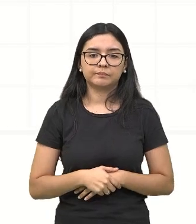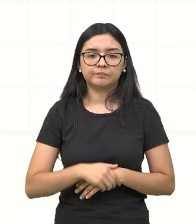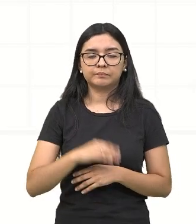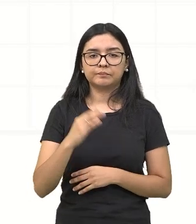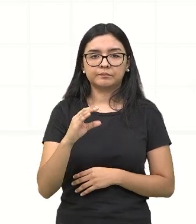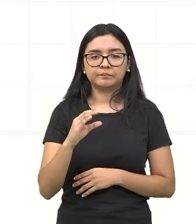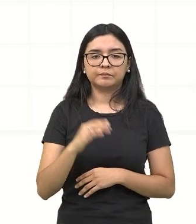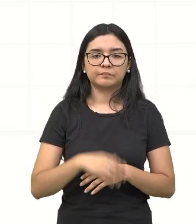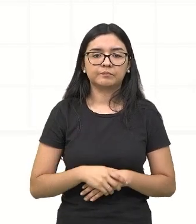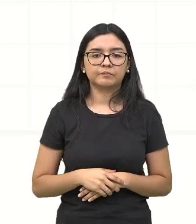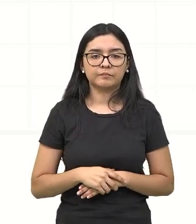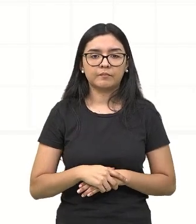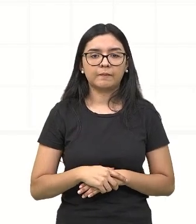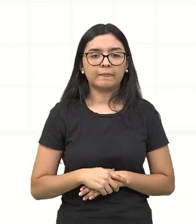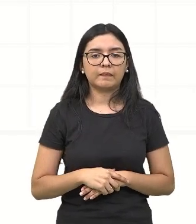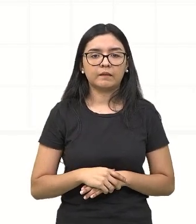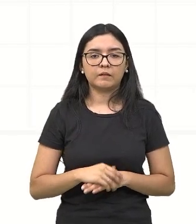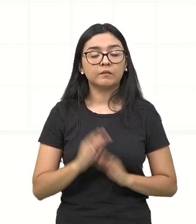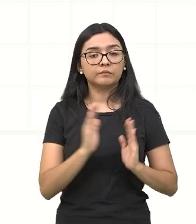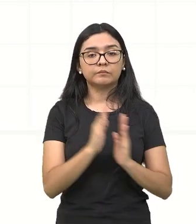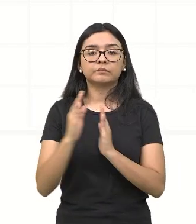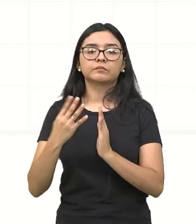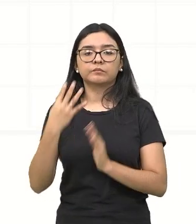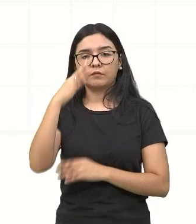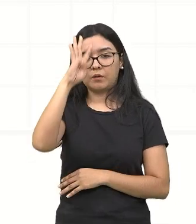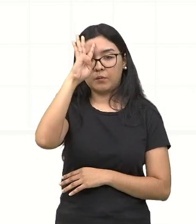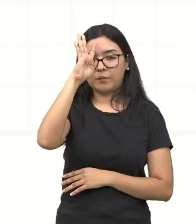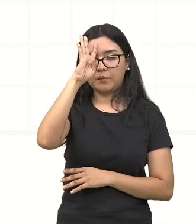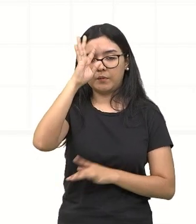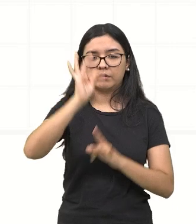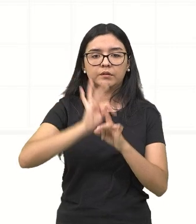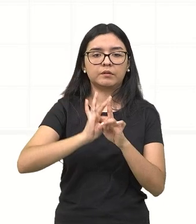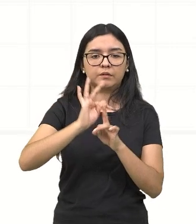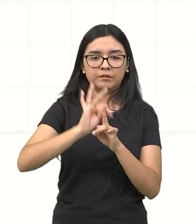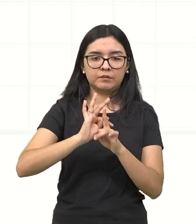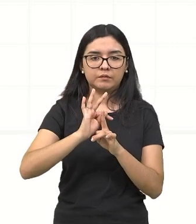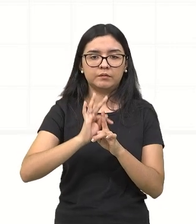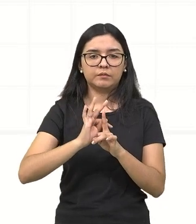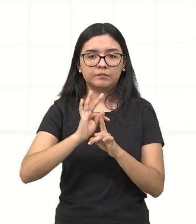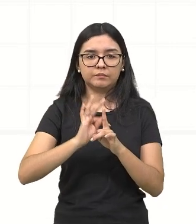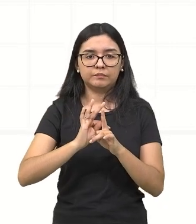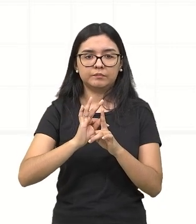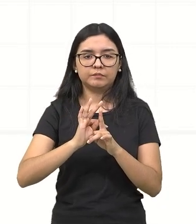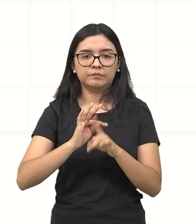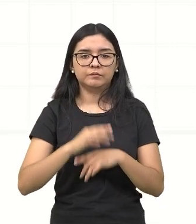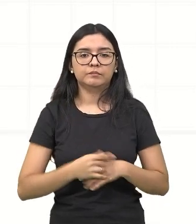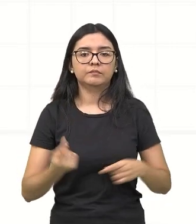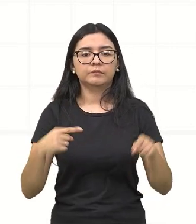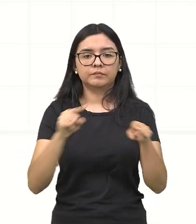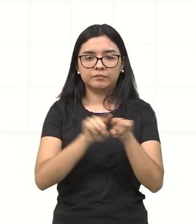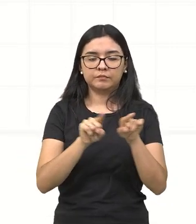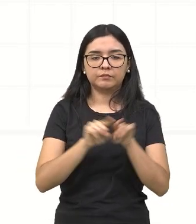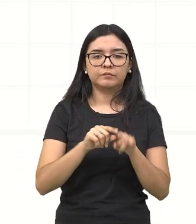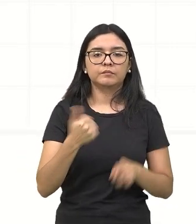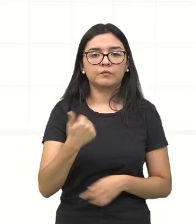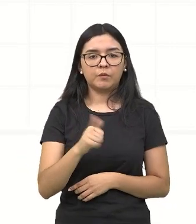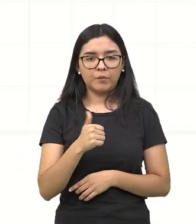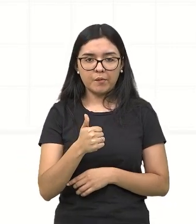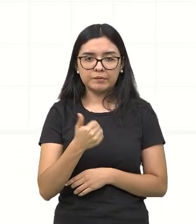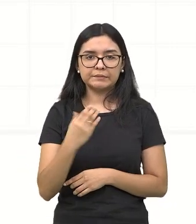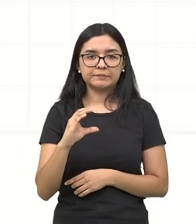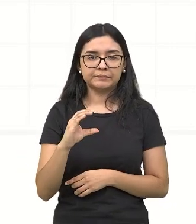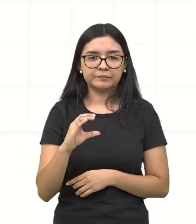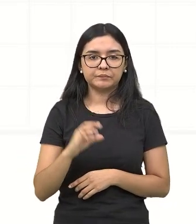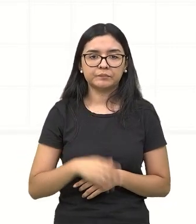graus Celsius. Na quarta-feira também, mínima de 20, máxima de 31. Aqui também foi de 11